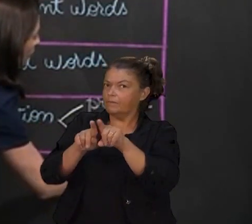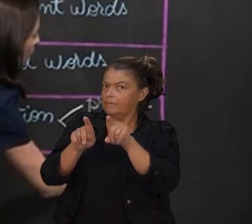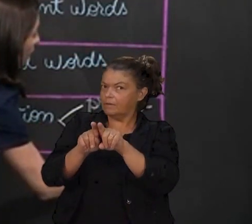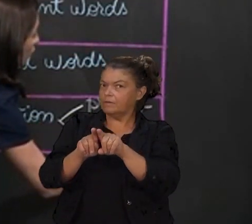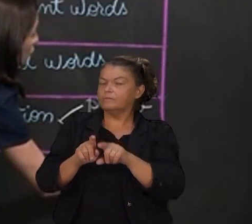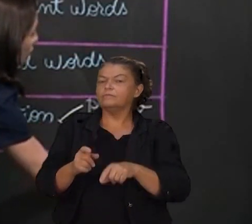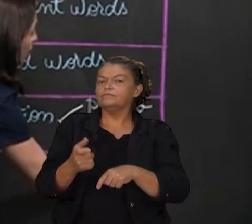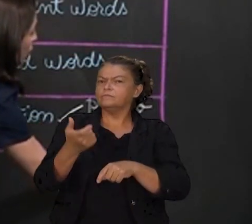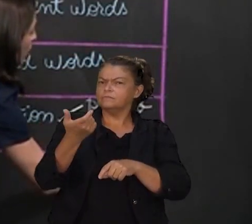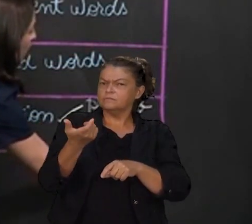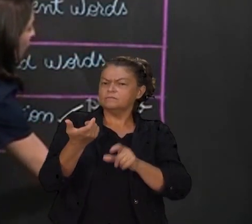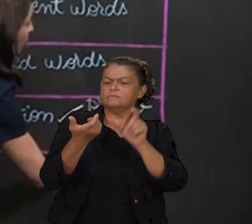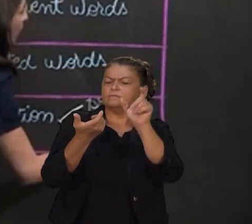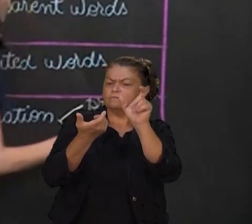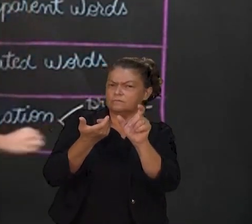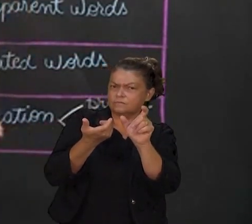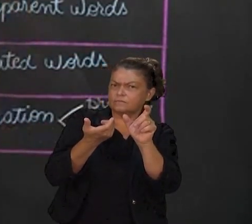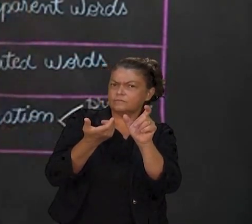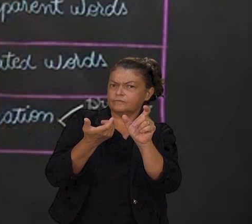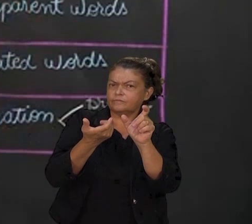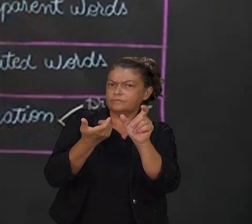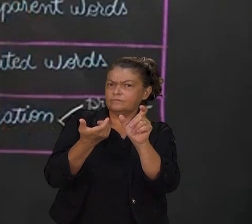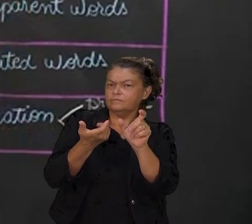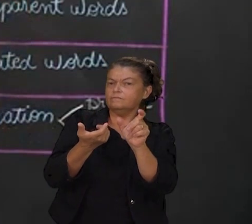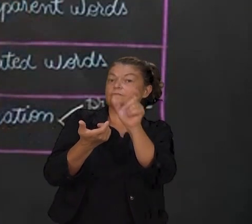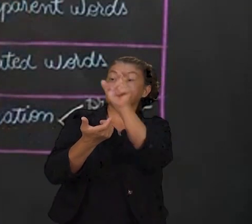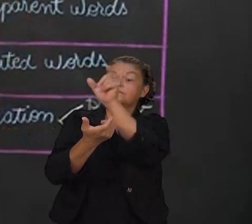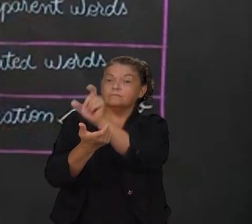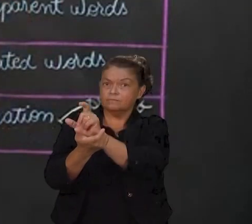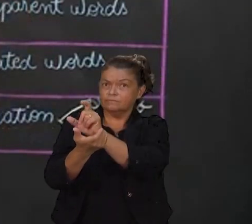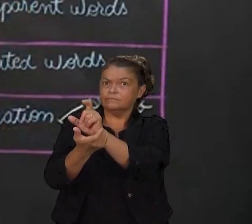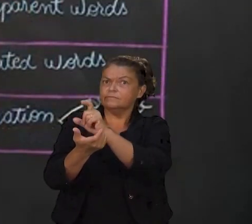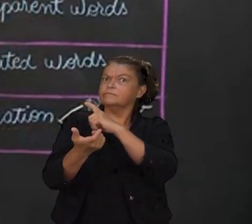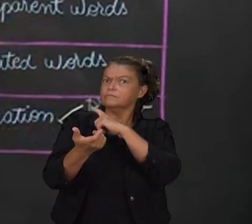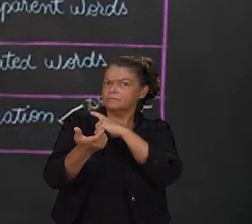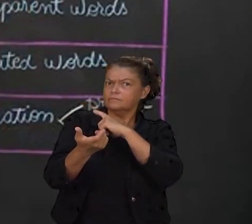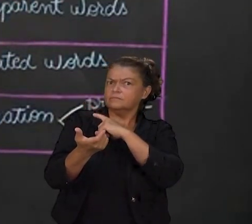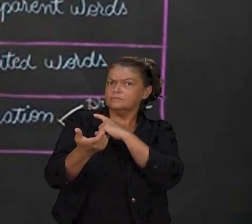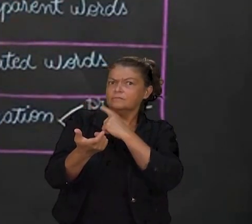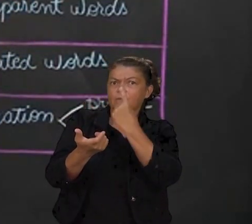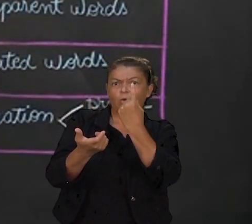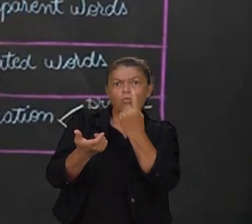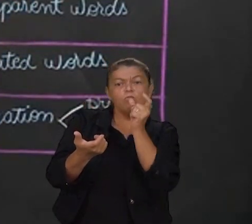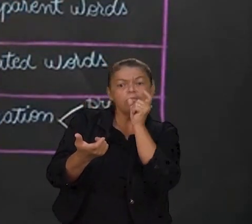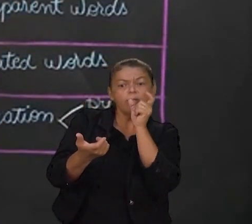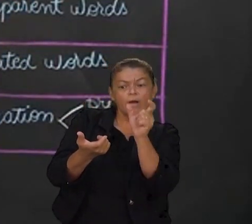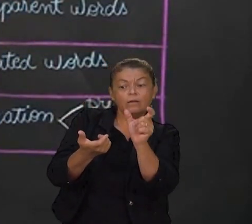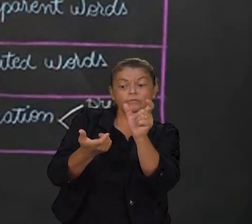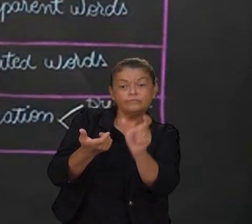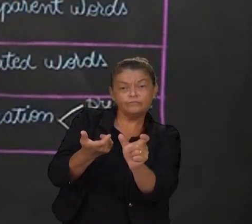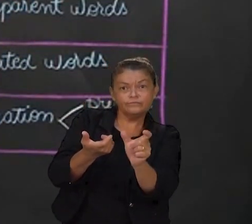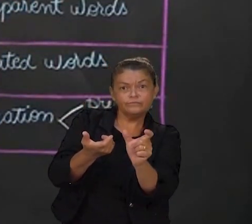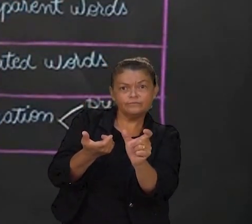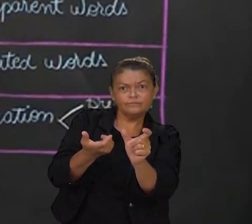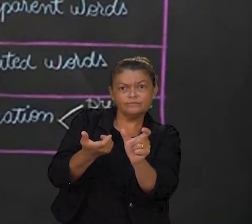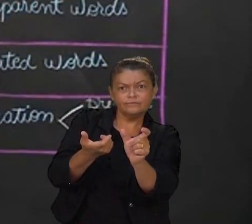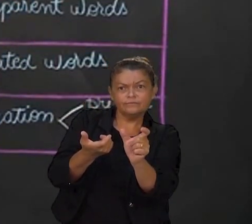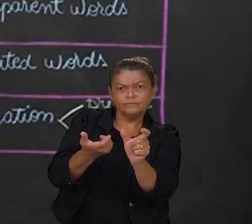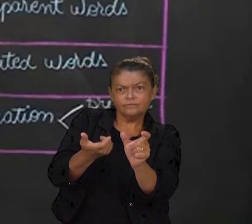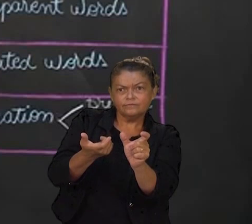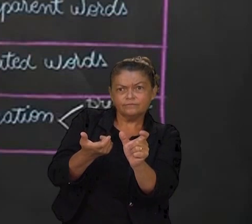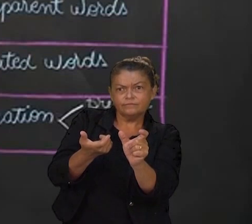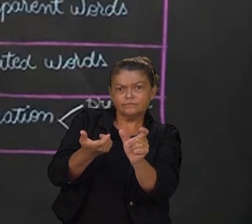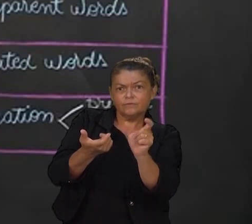Prefixo e sufixo. Ou seja, eu tenho uma palavra que, no momento